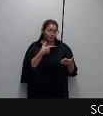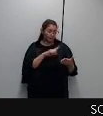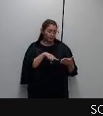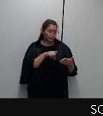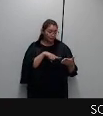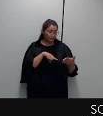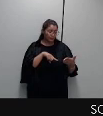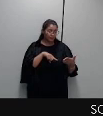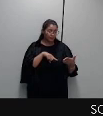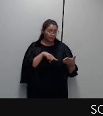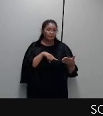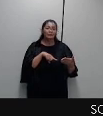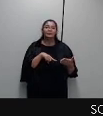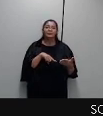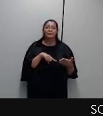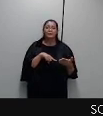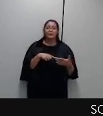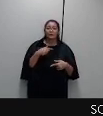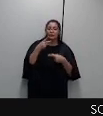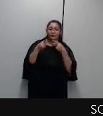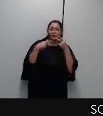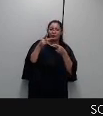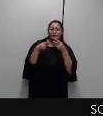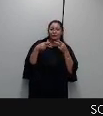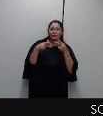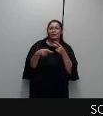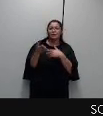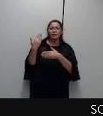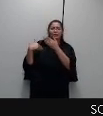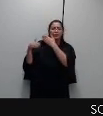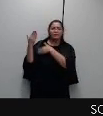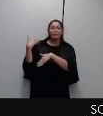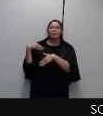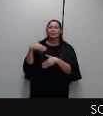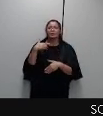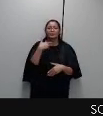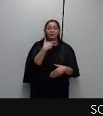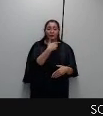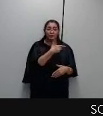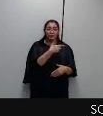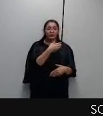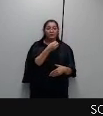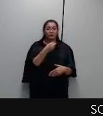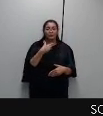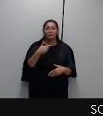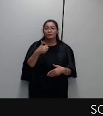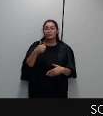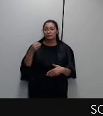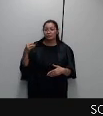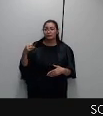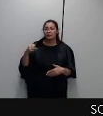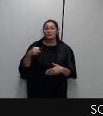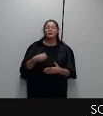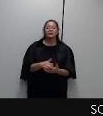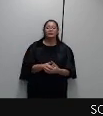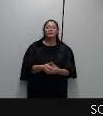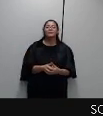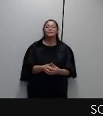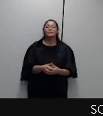que foi relatado pelo Ministro fux em 2010 mas ela continua acordando para Nós seres Lima em 2010